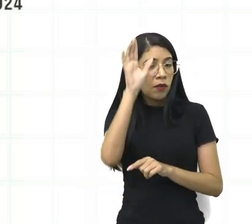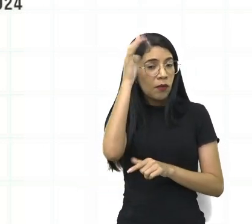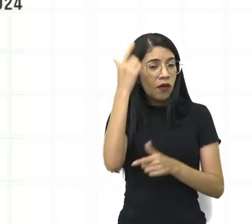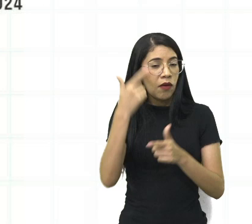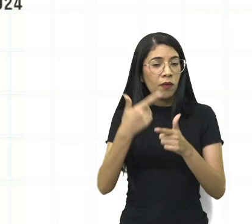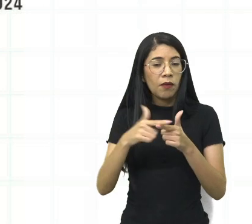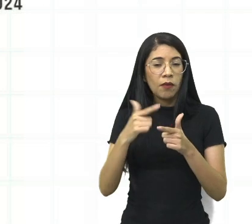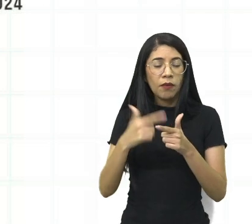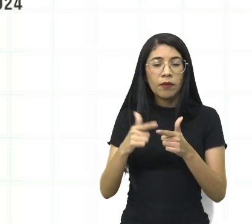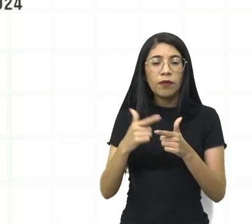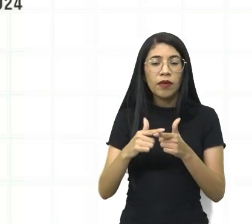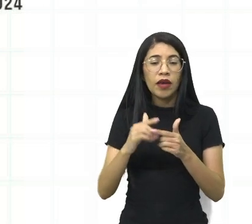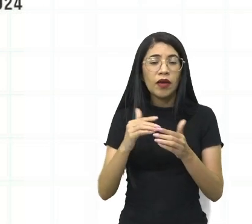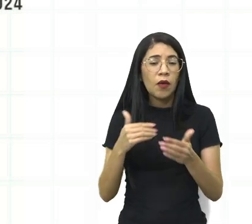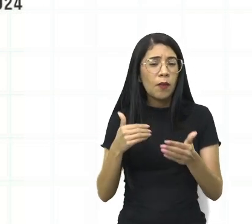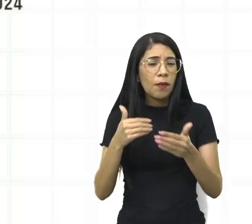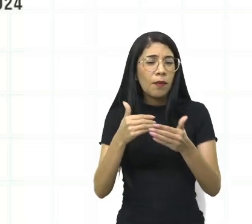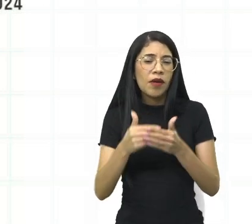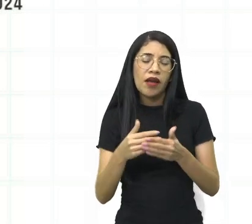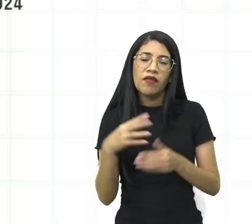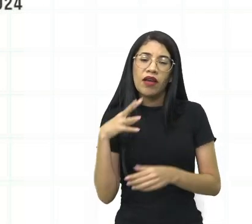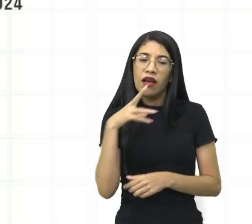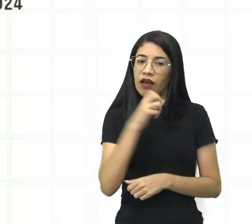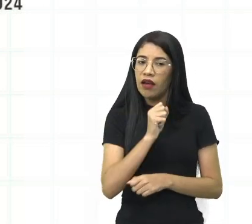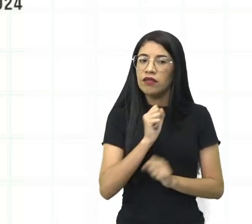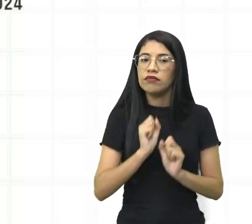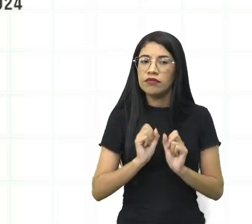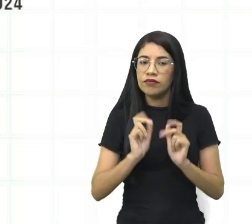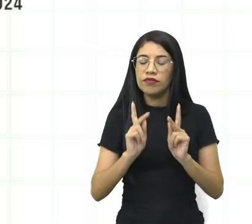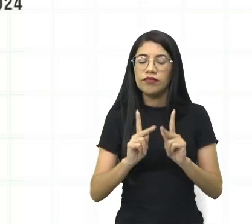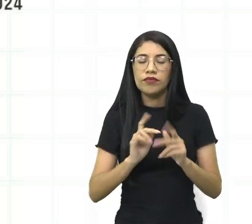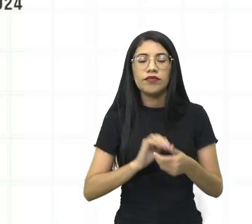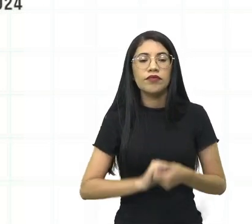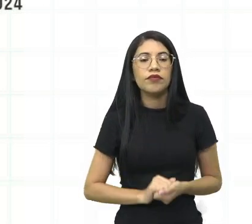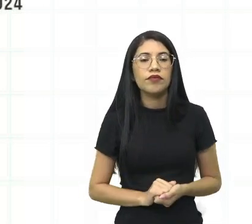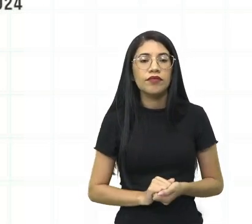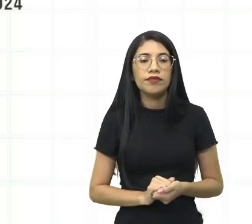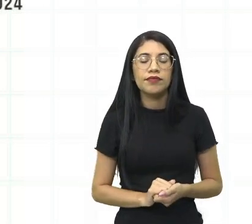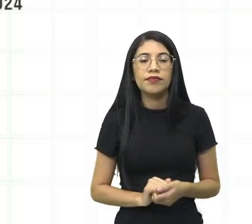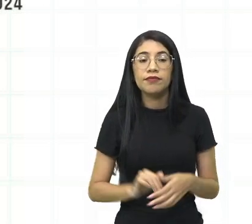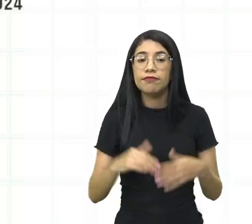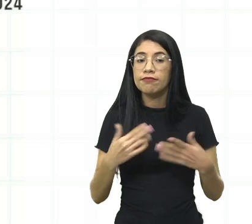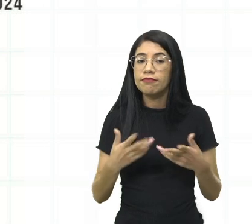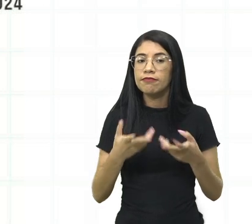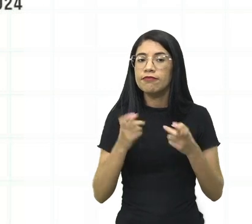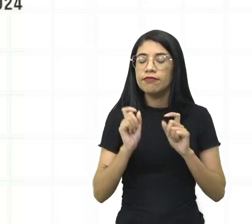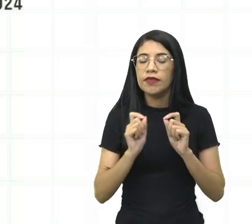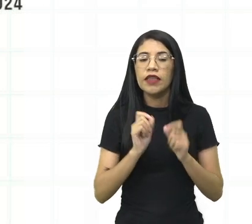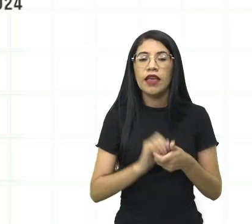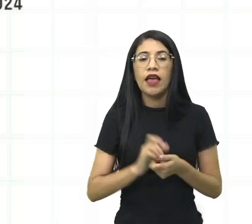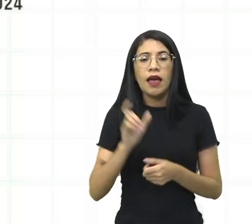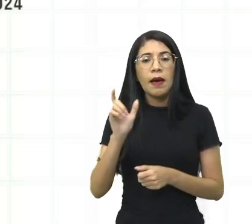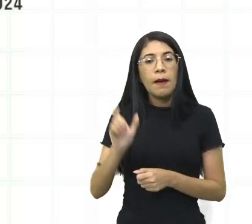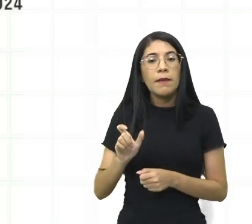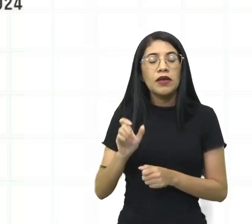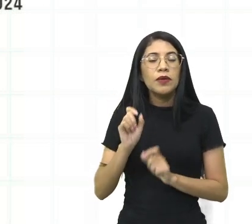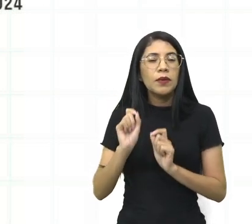esse inconveniente o mais breve possível. Olha só, ela chegou aqui querendo dar,